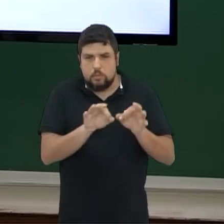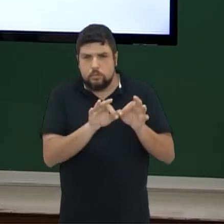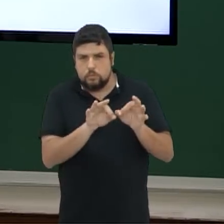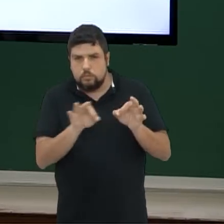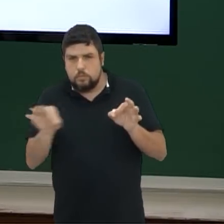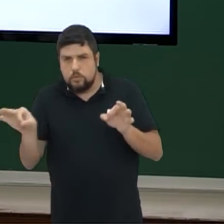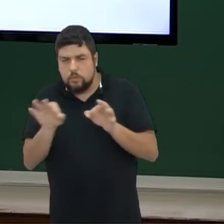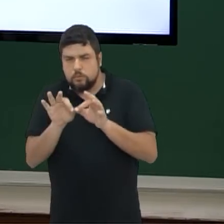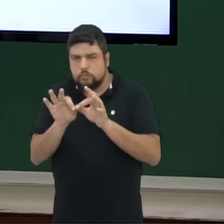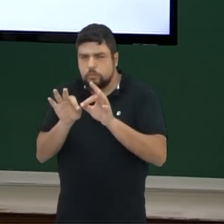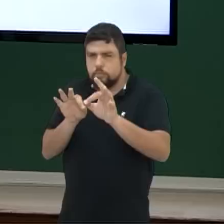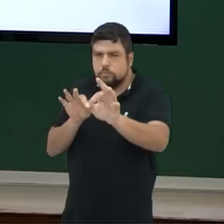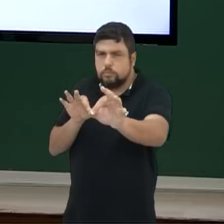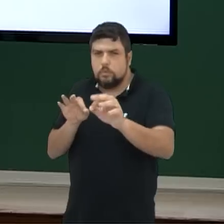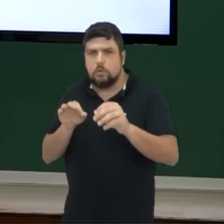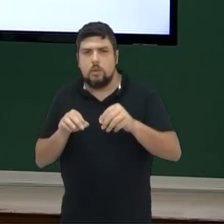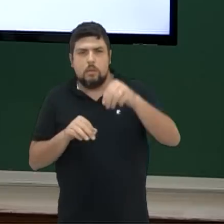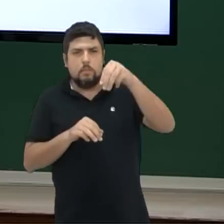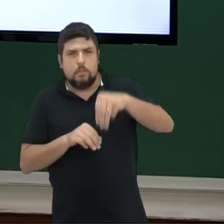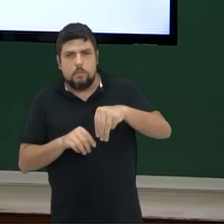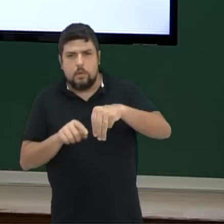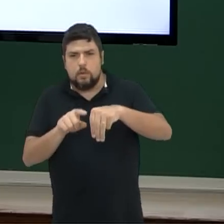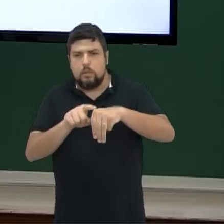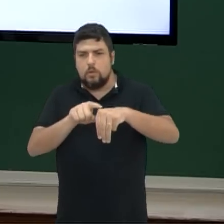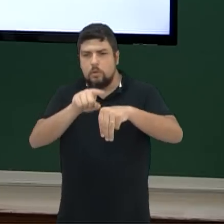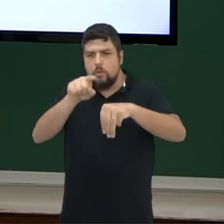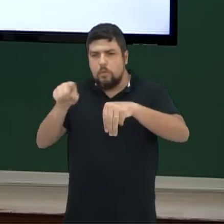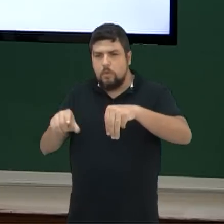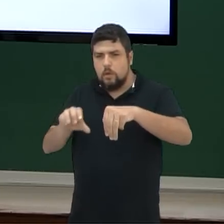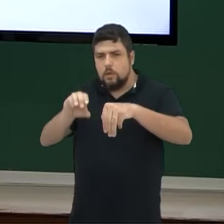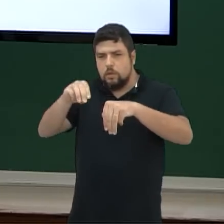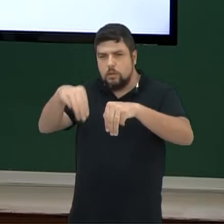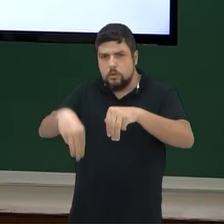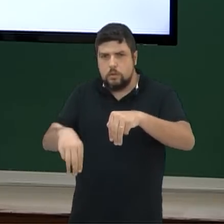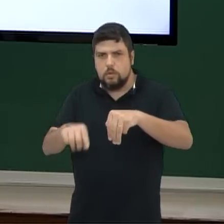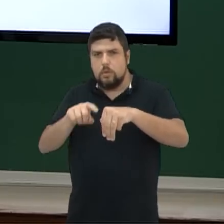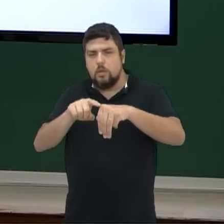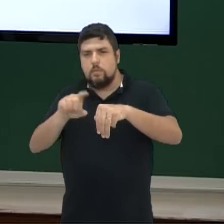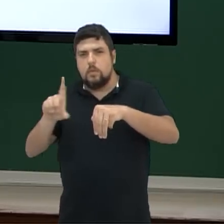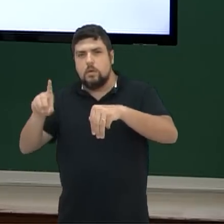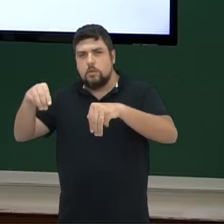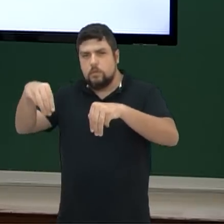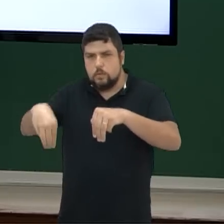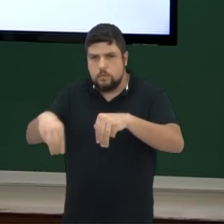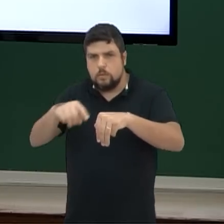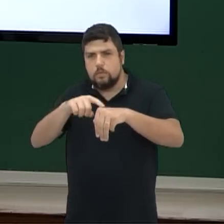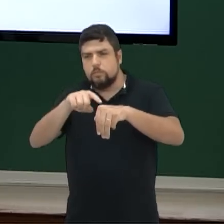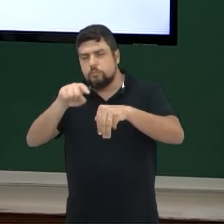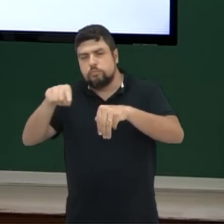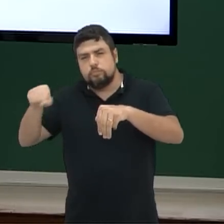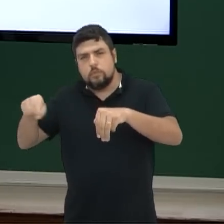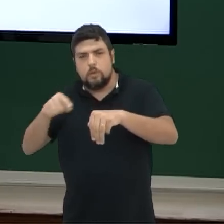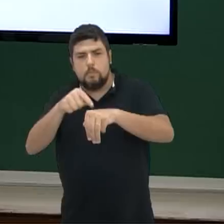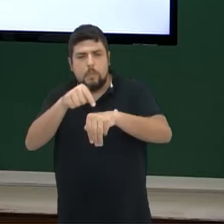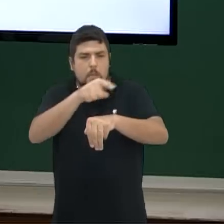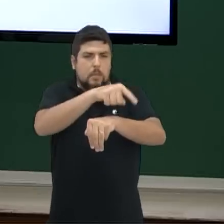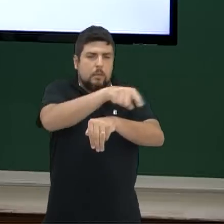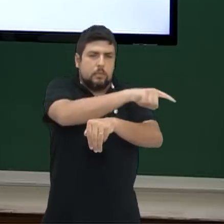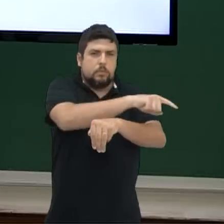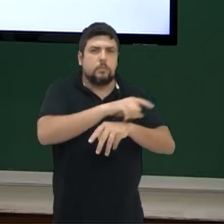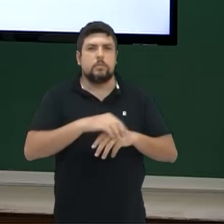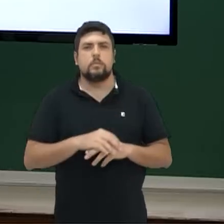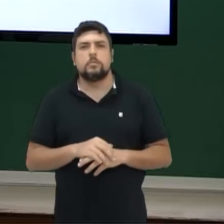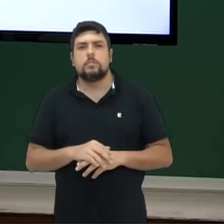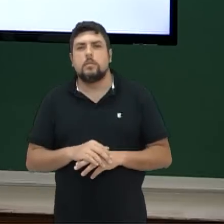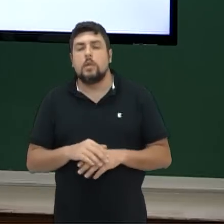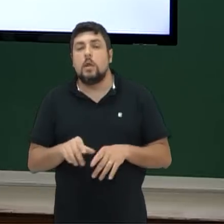em milímetro, em centímetro, em decámetro, em decímetro e etc. Agora a gente vai ter uma